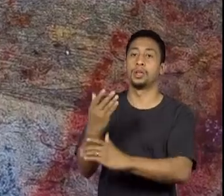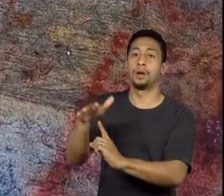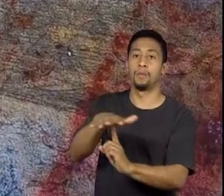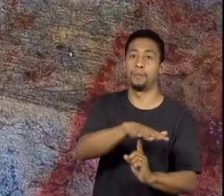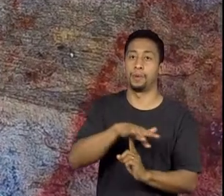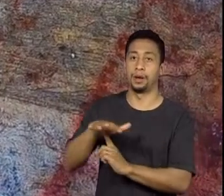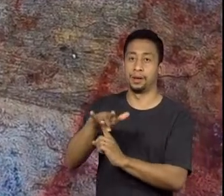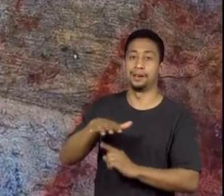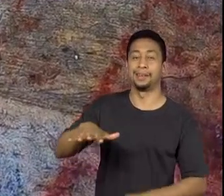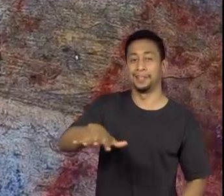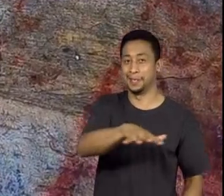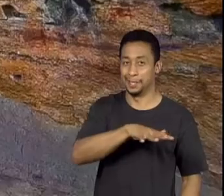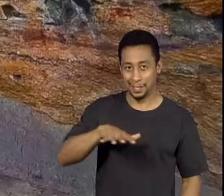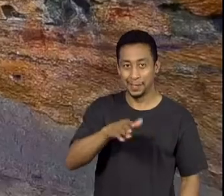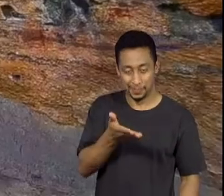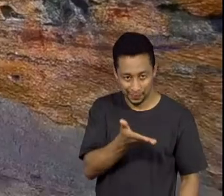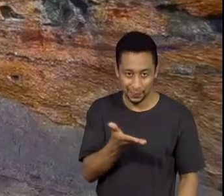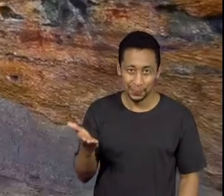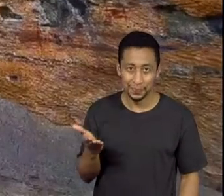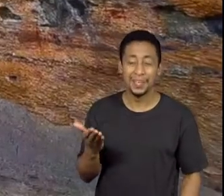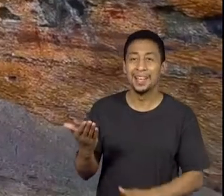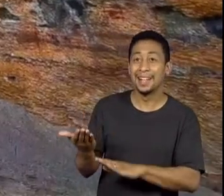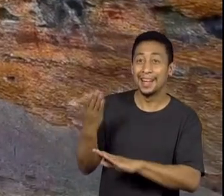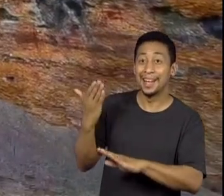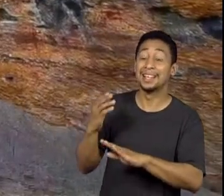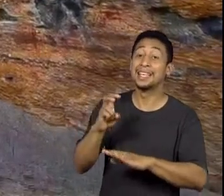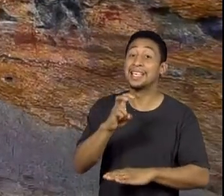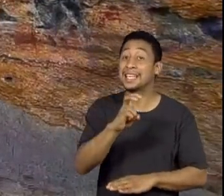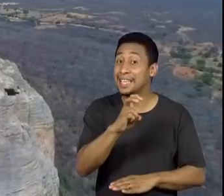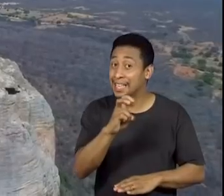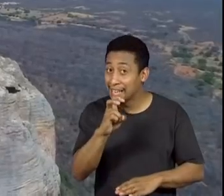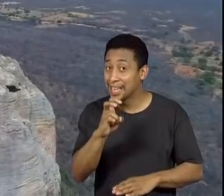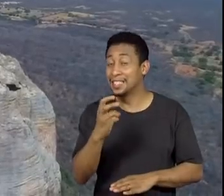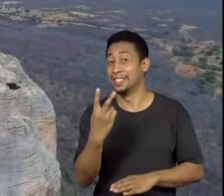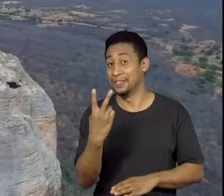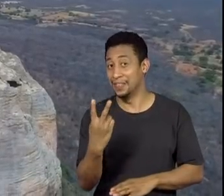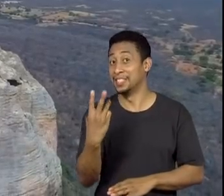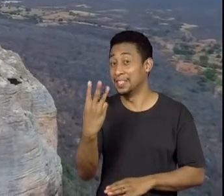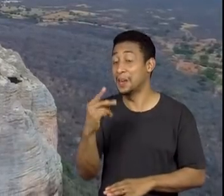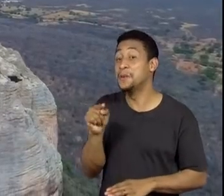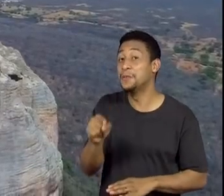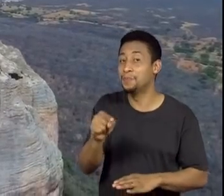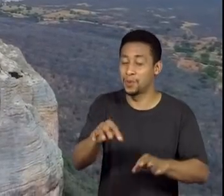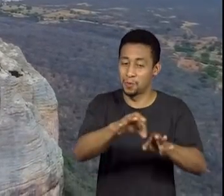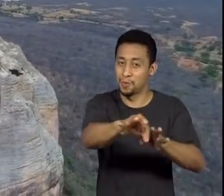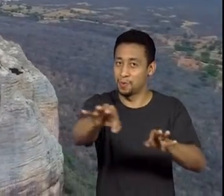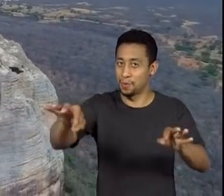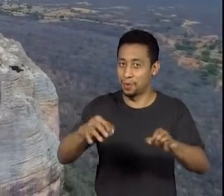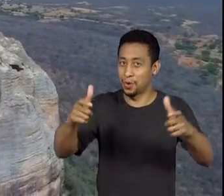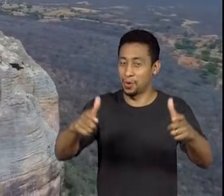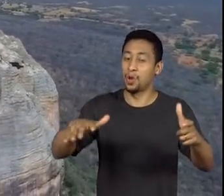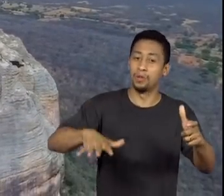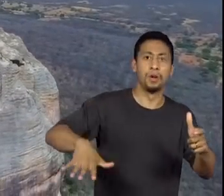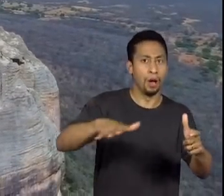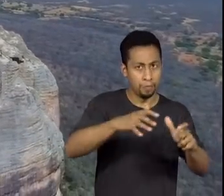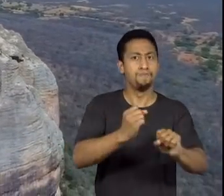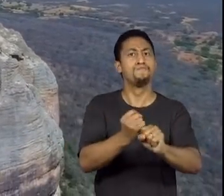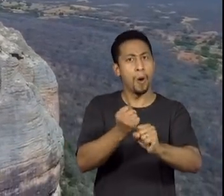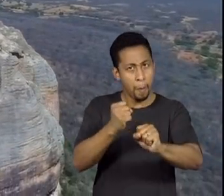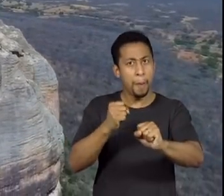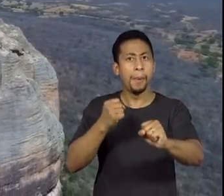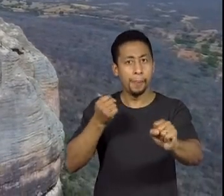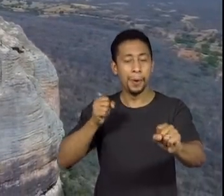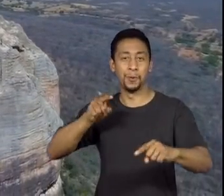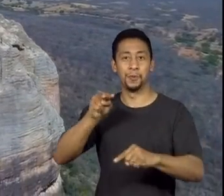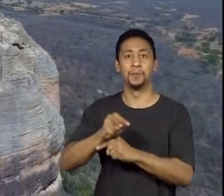Serra das Confusões, na época com 523 mil hectares, uma das maiores unidades de conservação